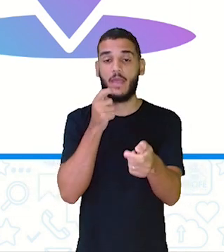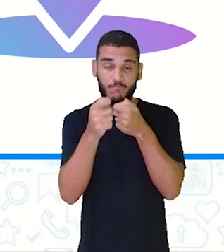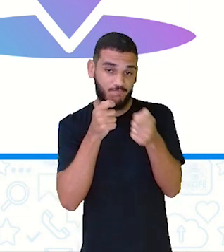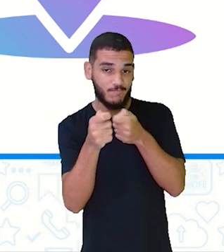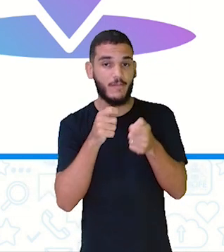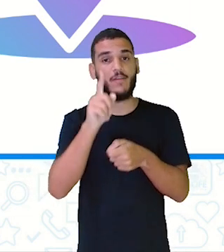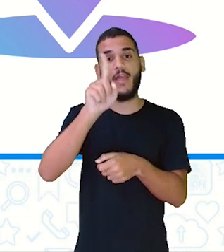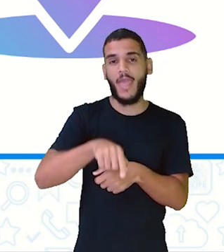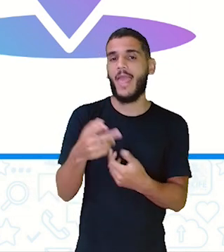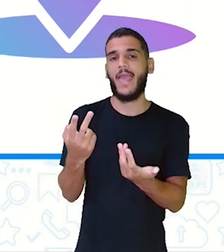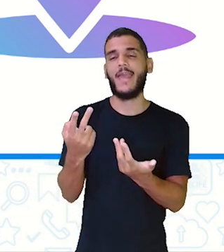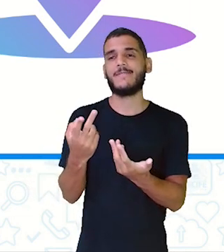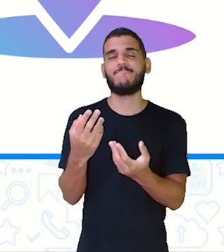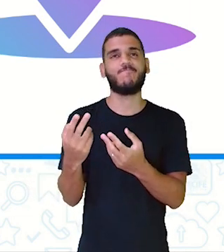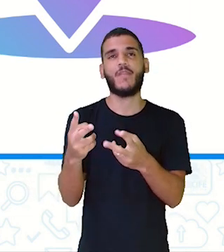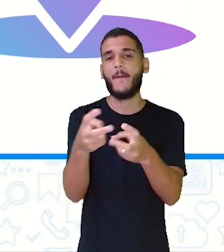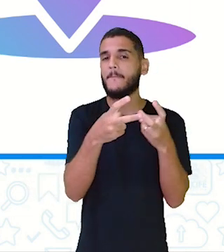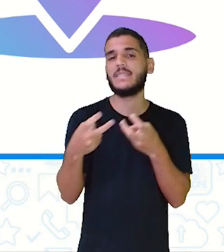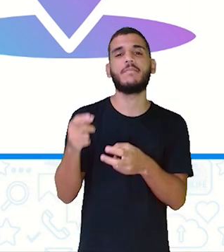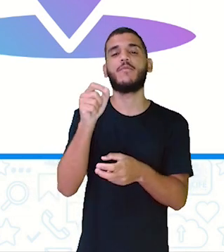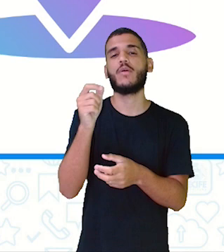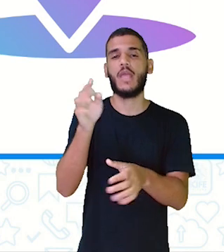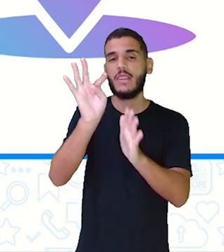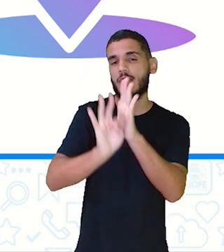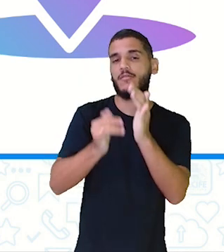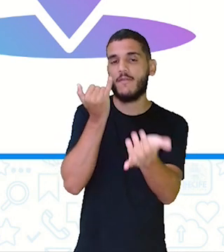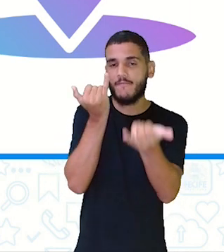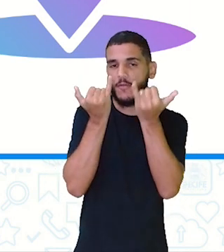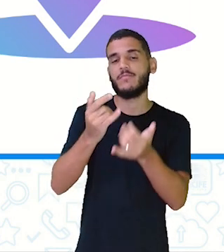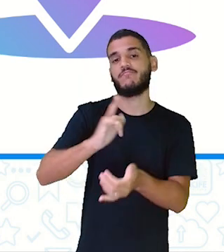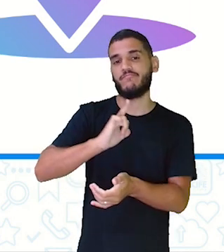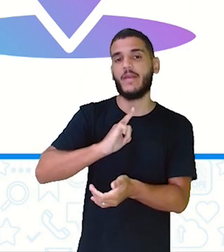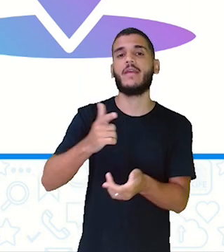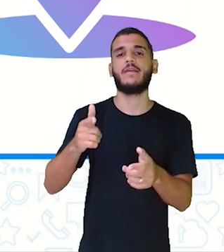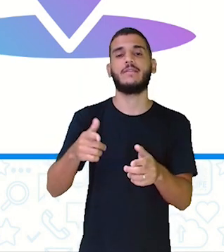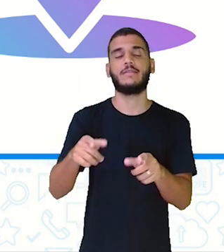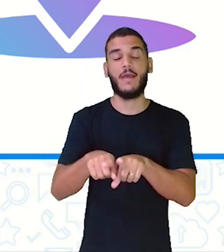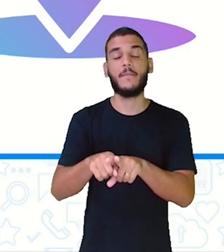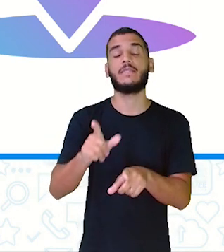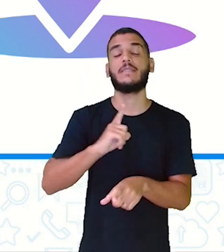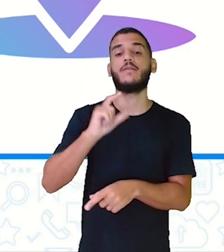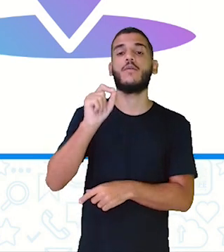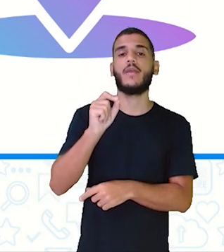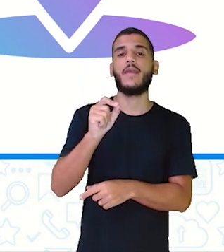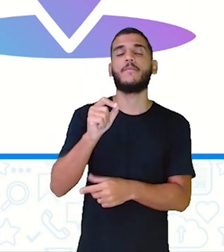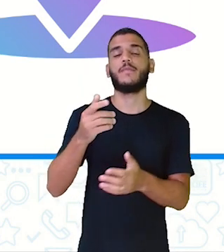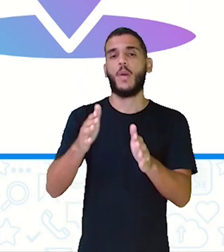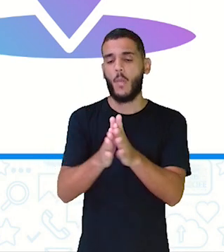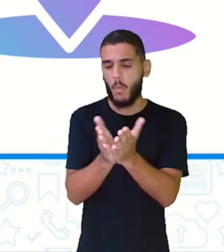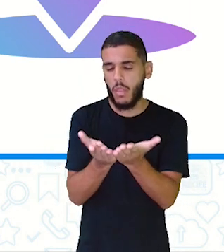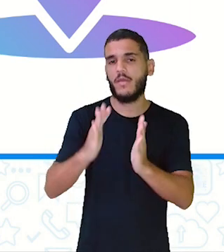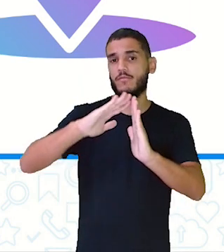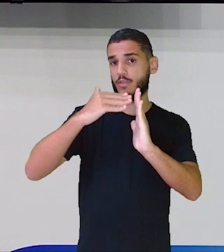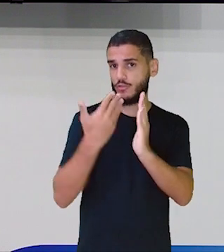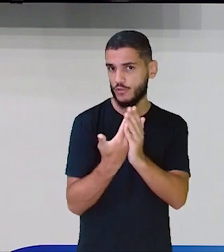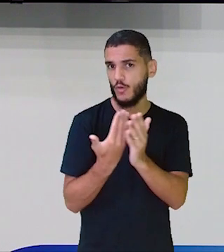mais notórios de textos informativos. Além deles, os livros didáticos, esses aí que você usa na escola